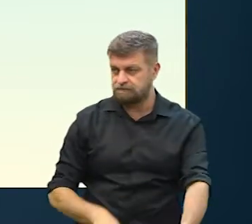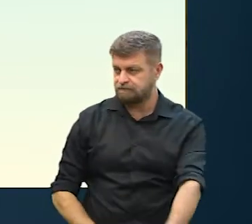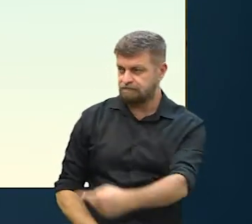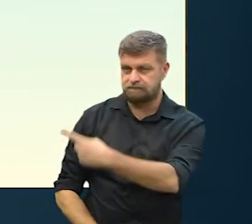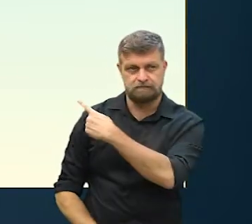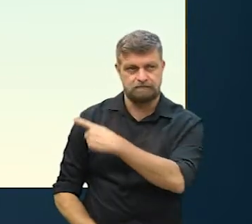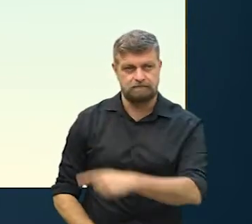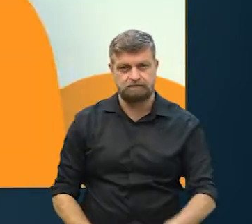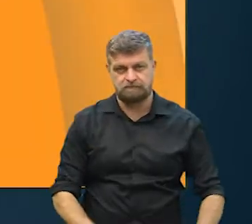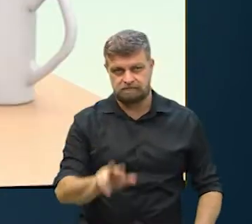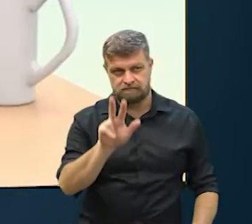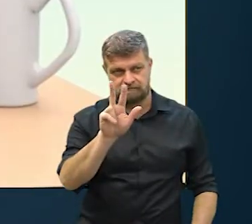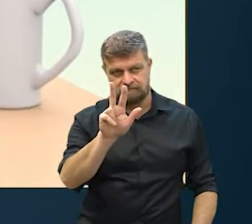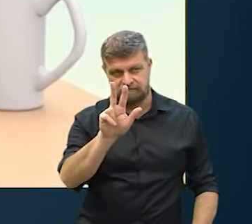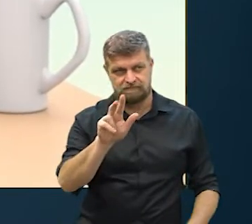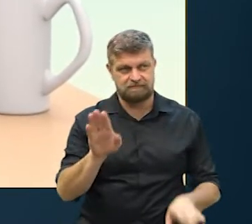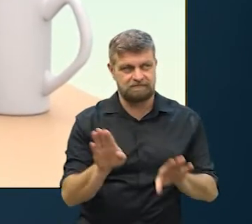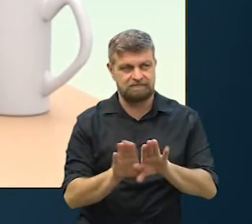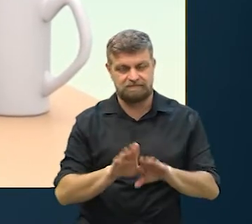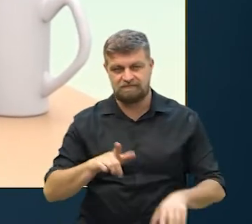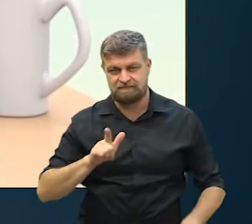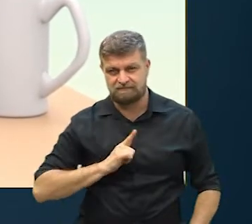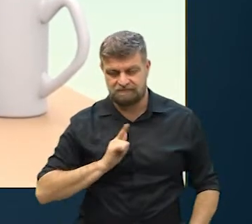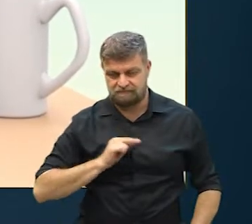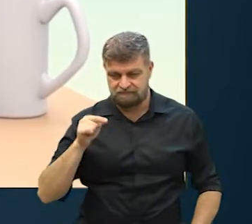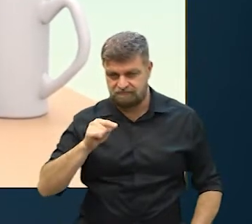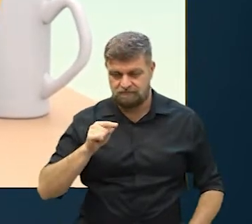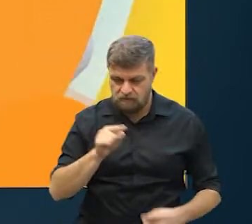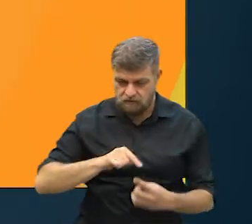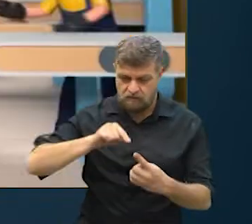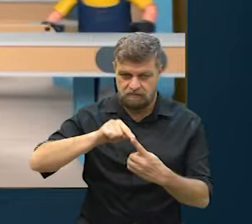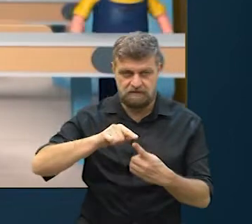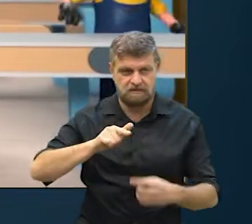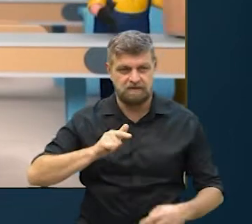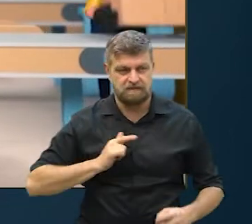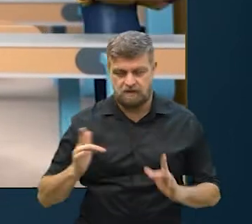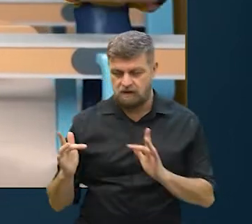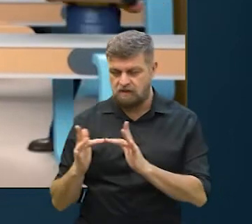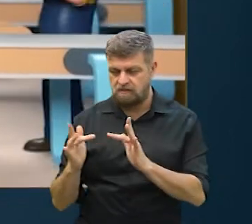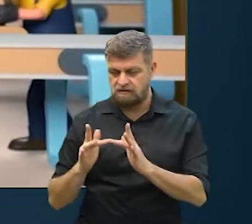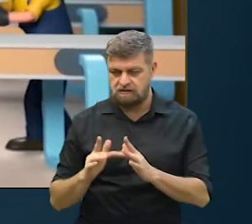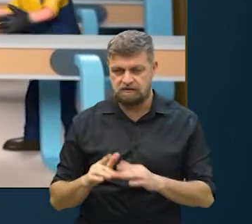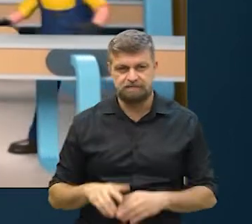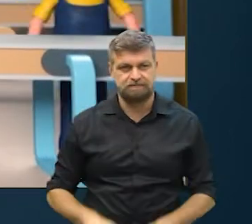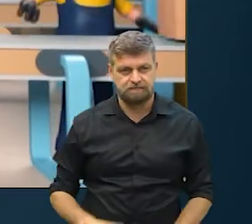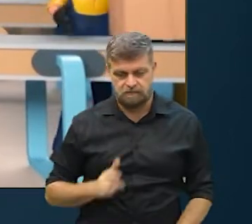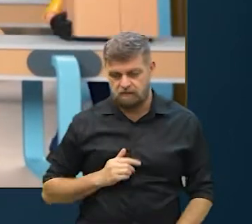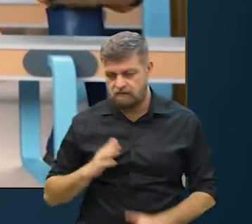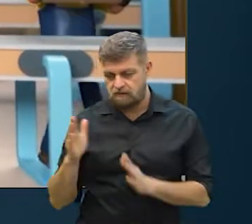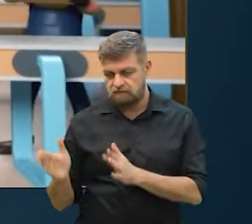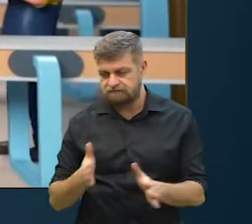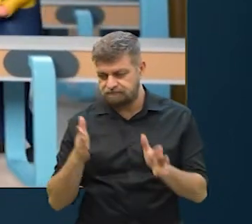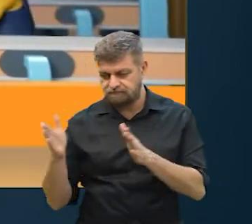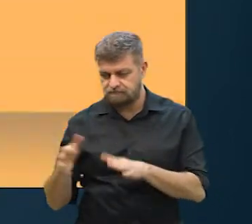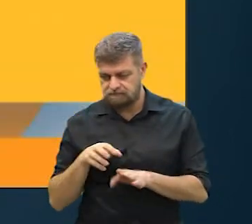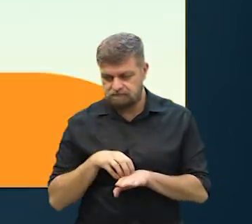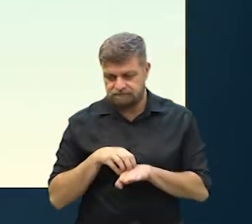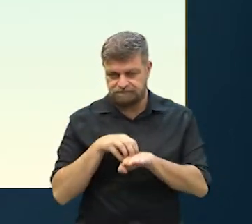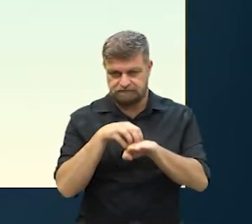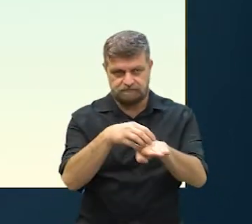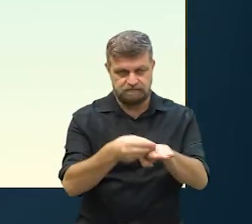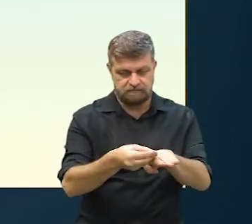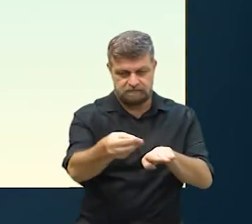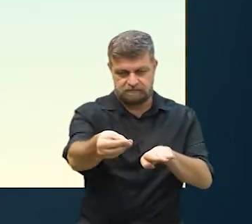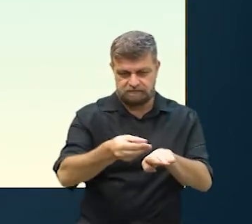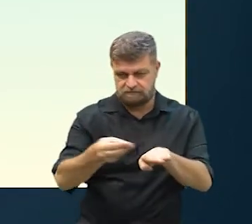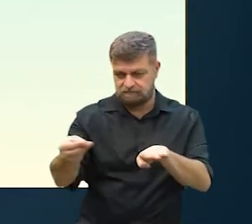plataforma Meu Chapa, que é uma plataforma que visa conectar, de um lado, a oferta de serviços de carga e